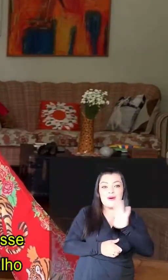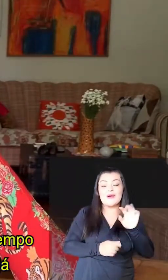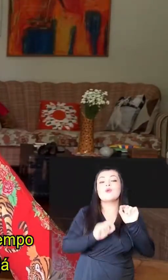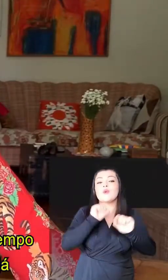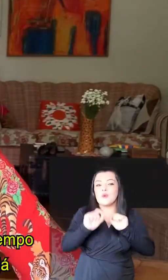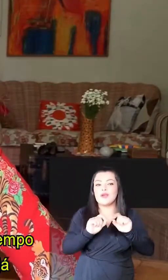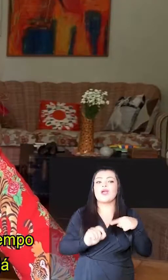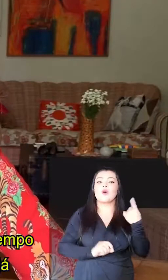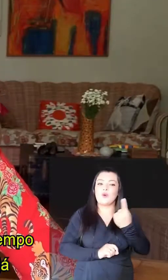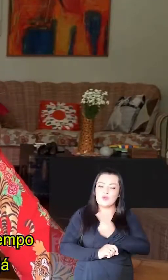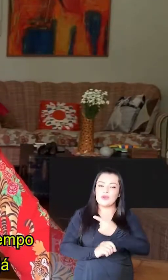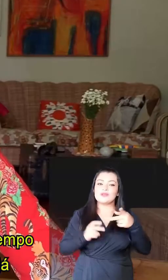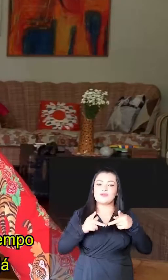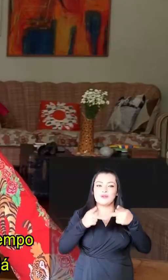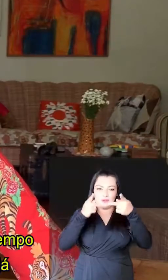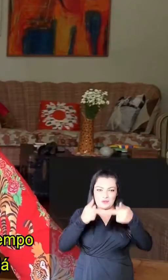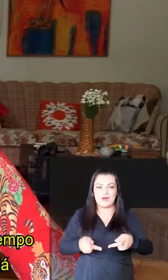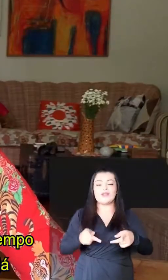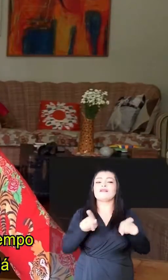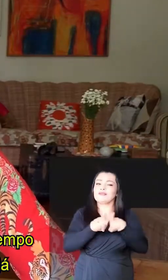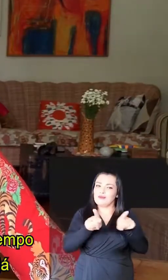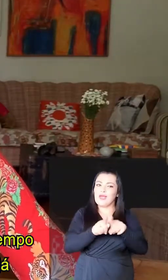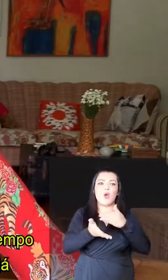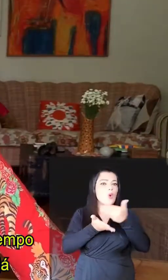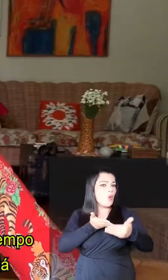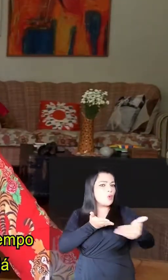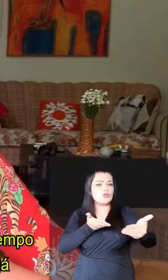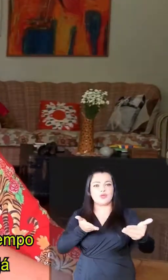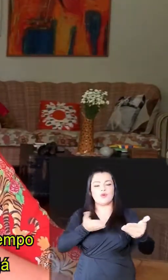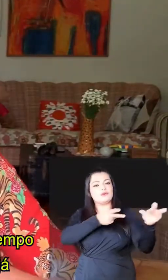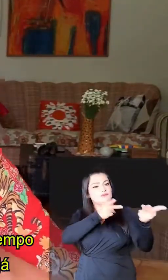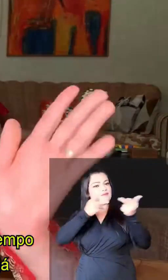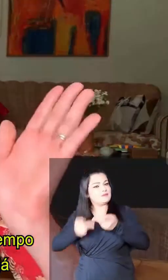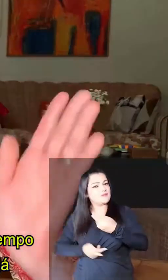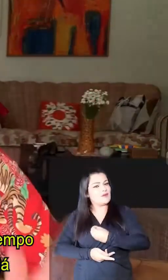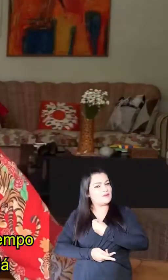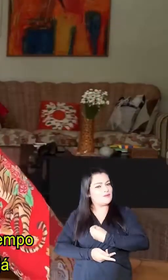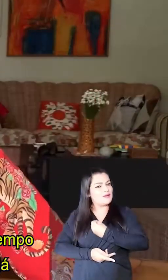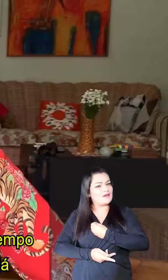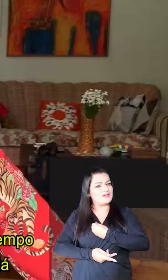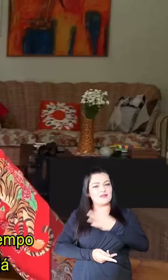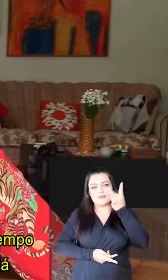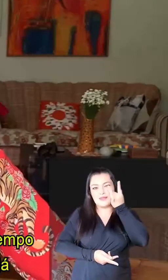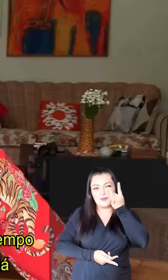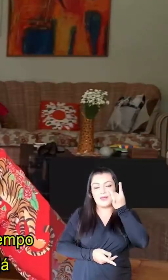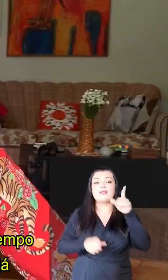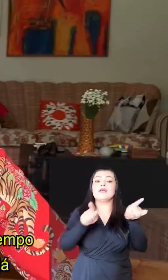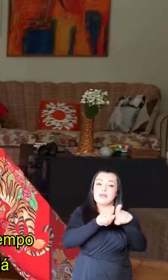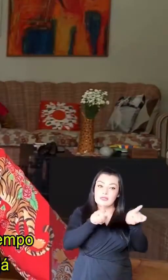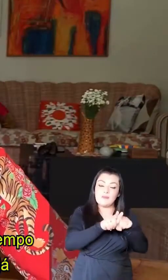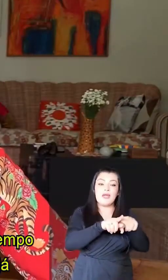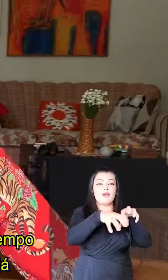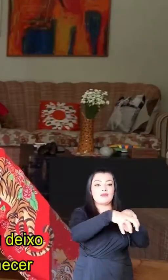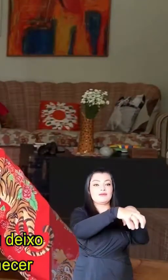de trabalho presencialmente e também online durante o tempo que for preciso. Até o final